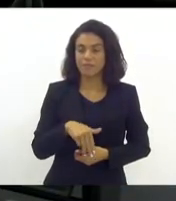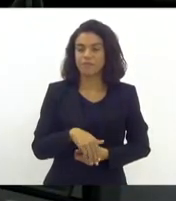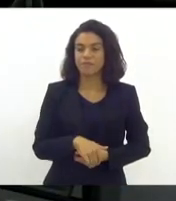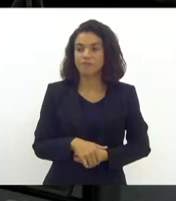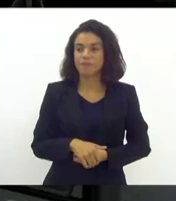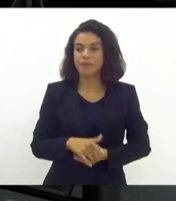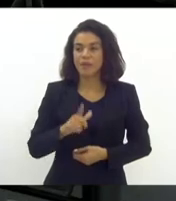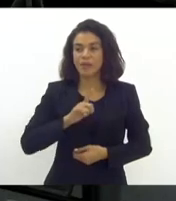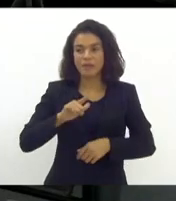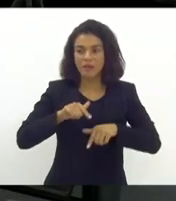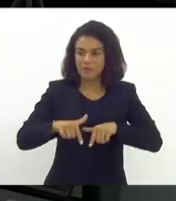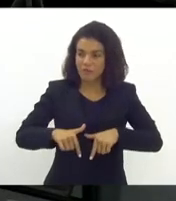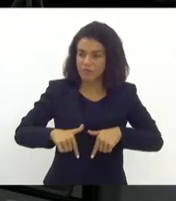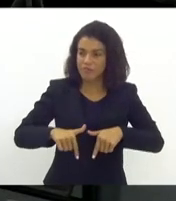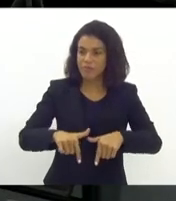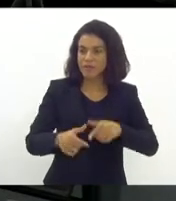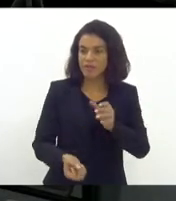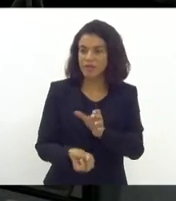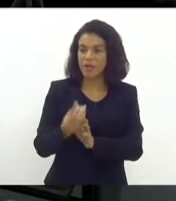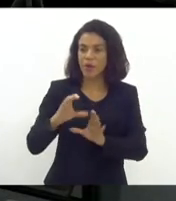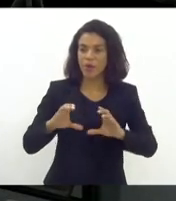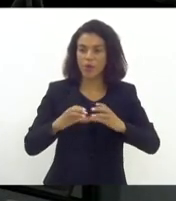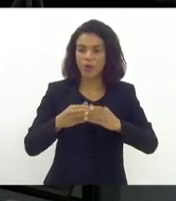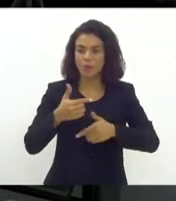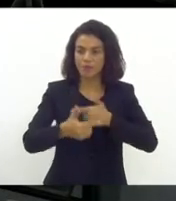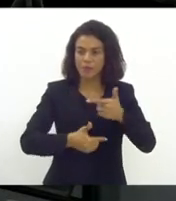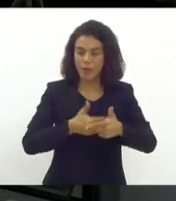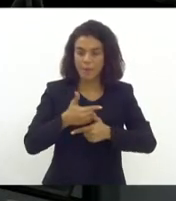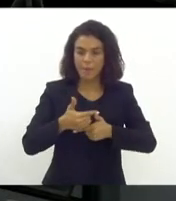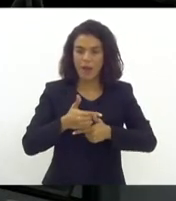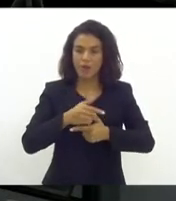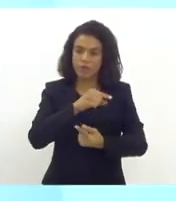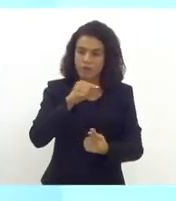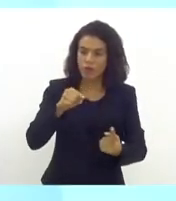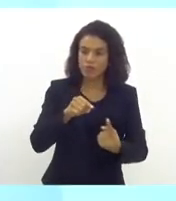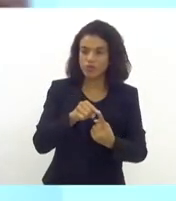teve a iniciativa dessa frente parlamentar presidente